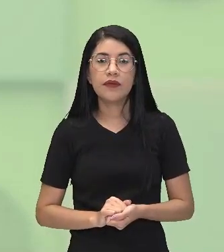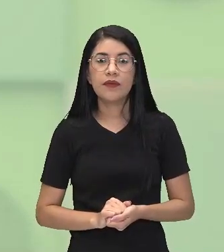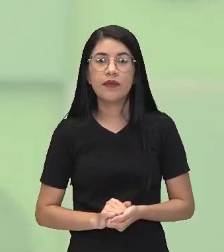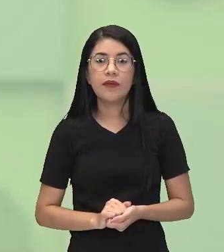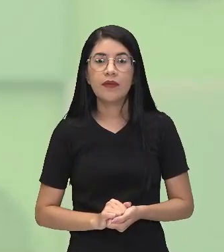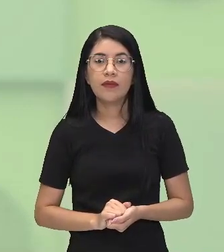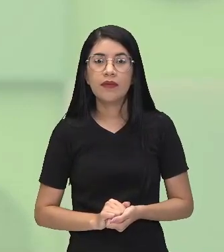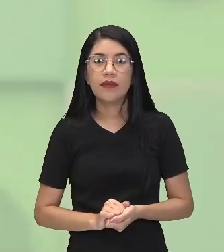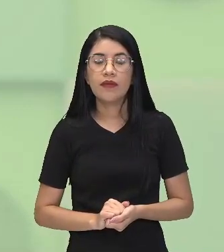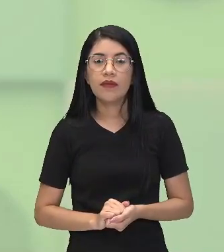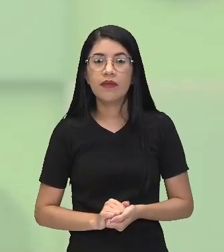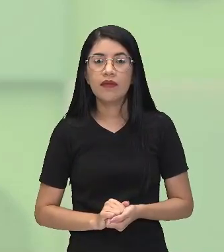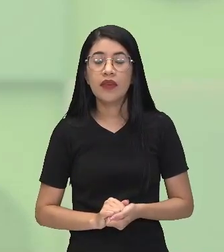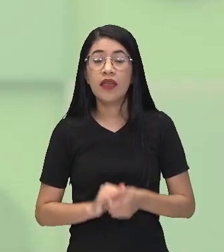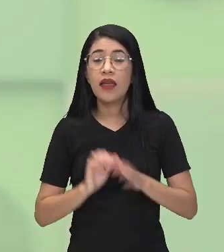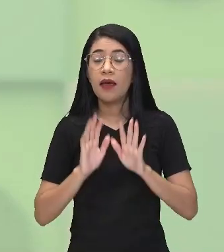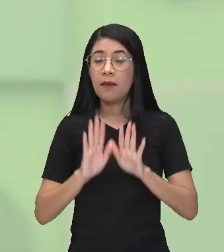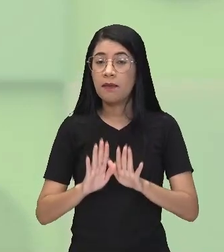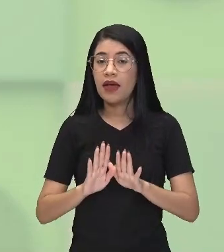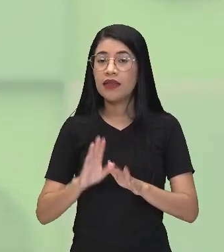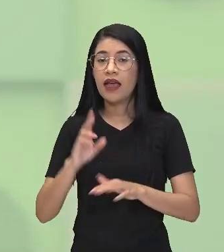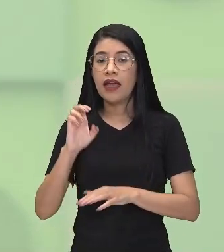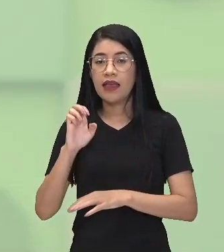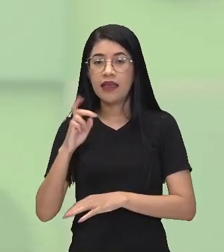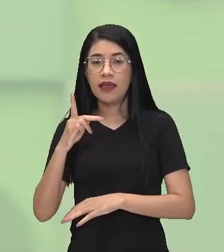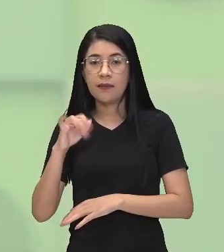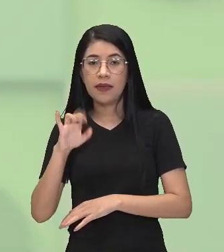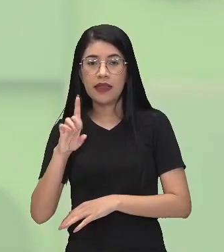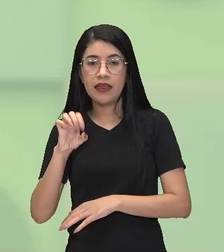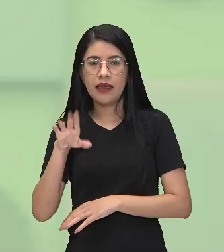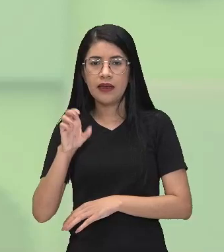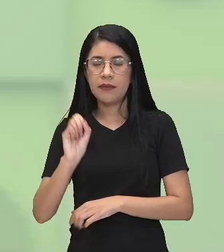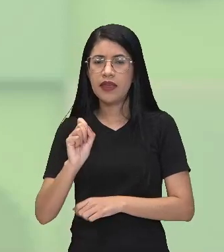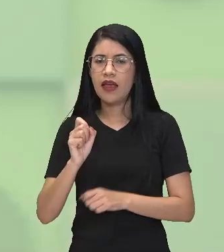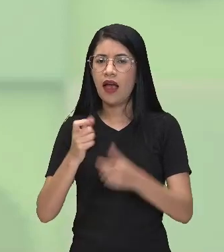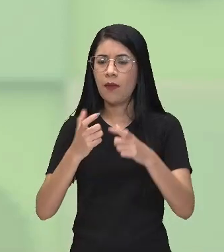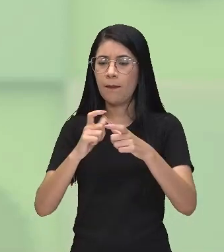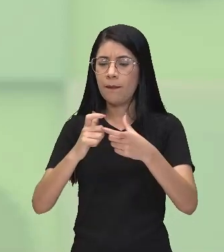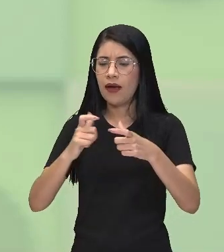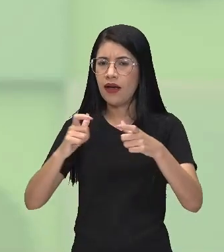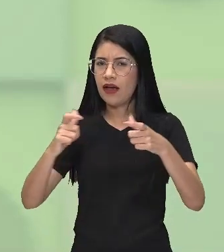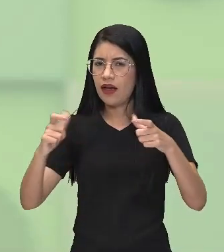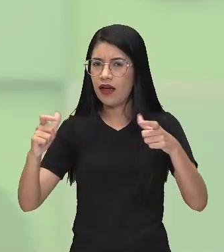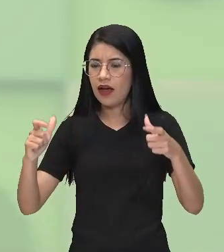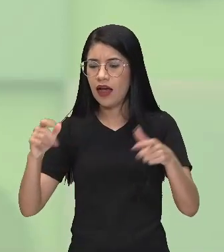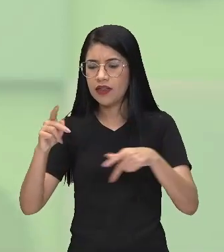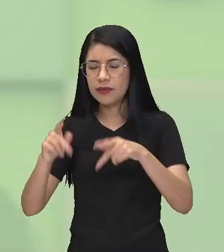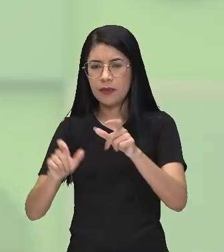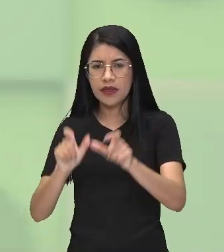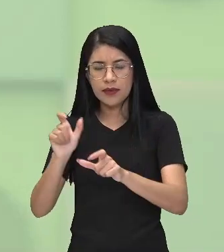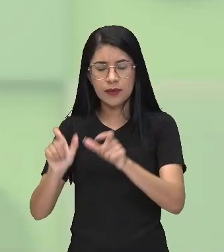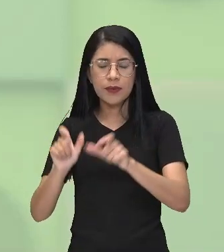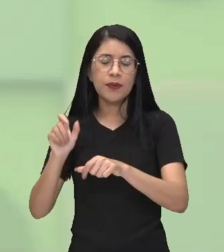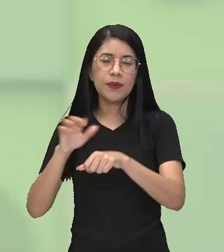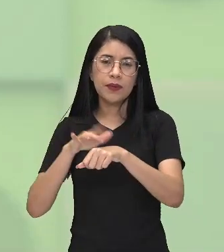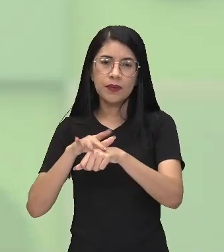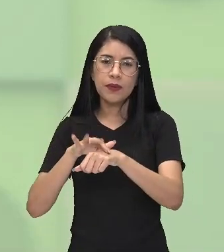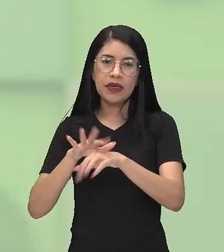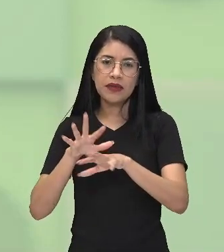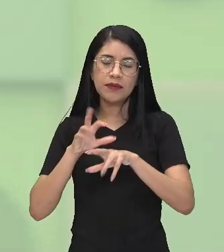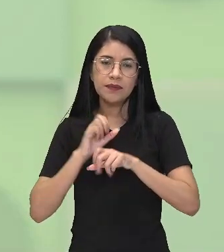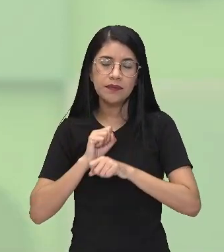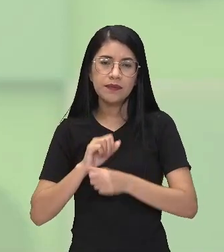Mas na epidemia já aumentou o número de casos. Por exemplo, aí eu apresentei